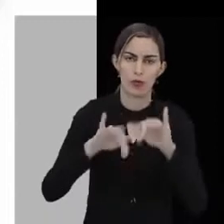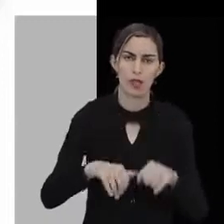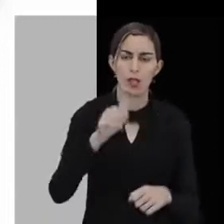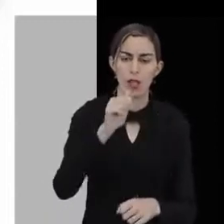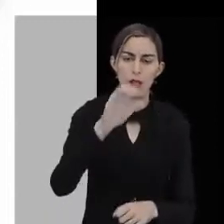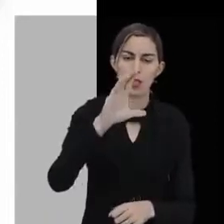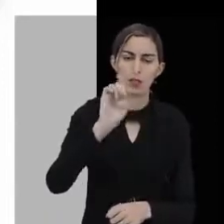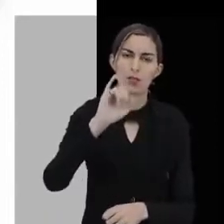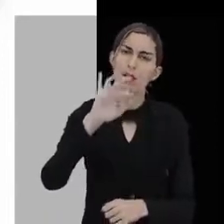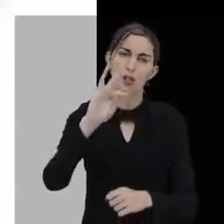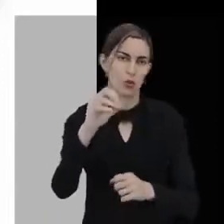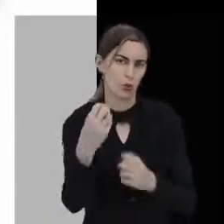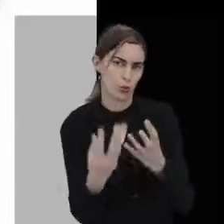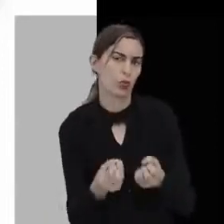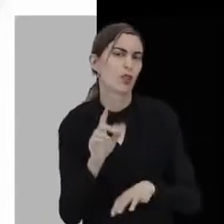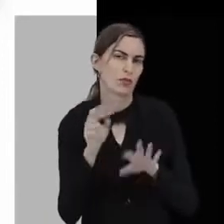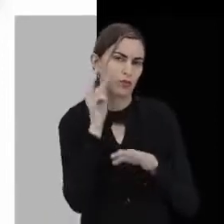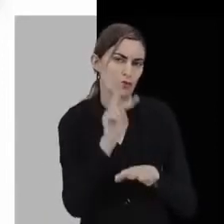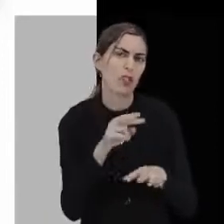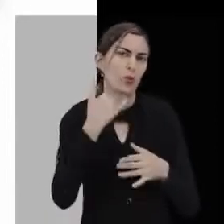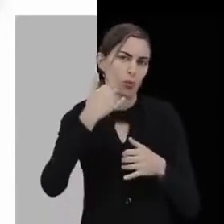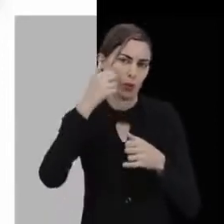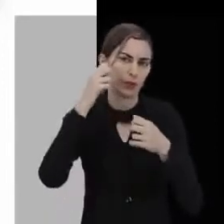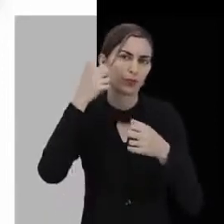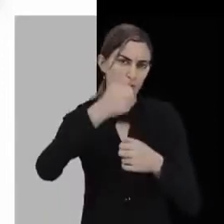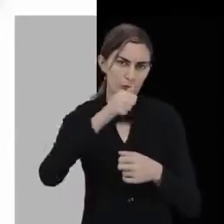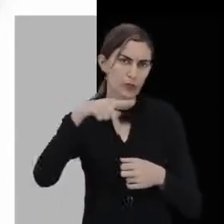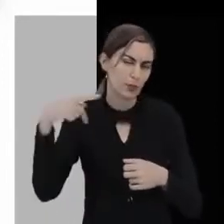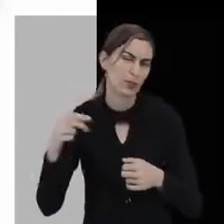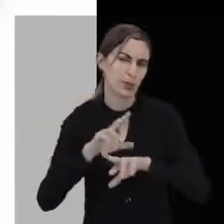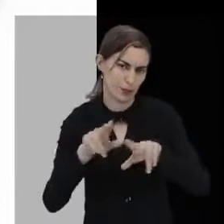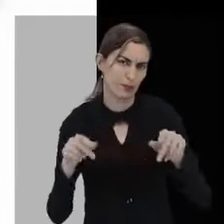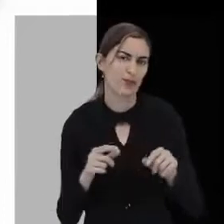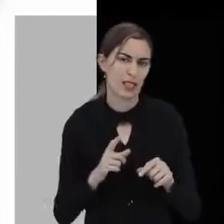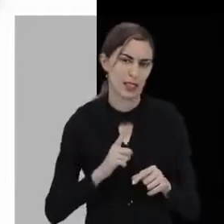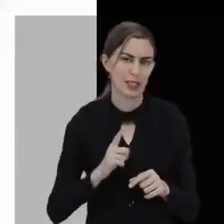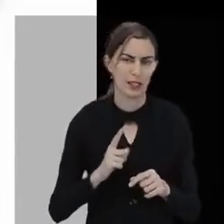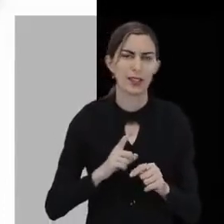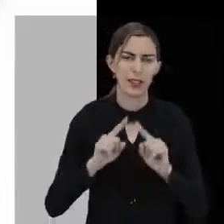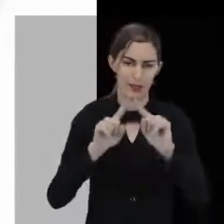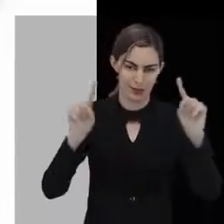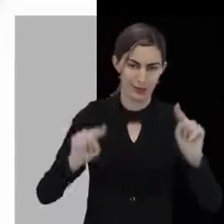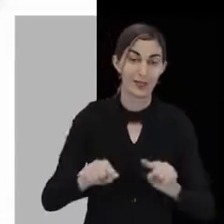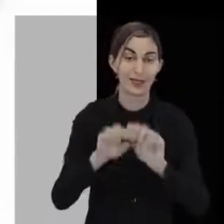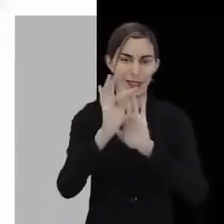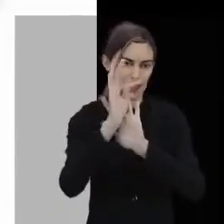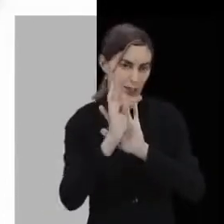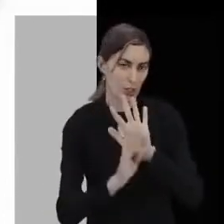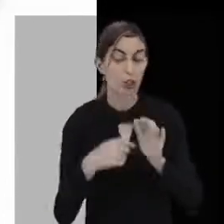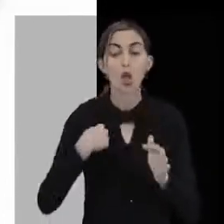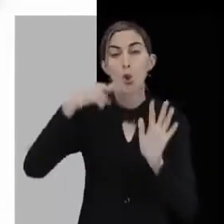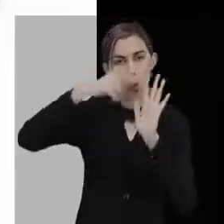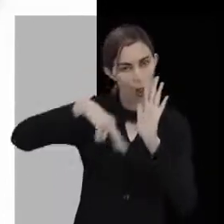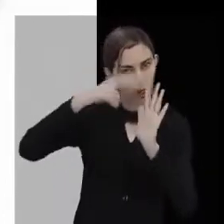muitas aplicações, tanto desktop como mobile, um checkboxzinho com o texto eu